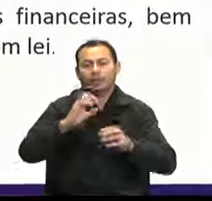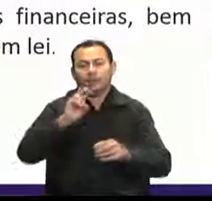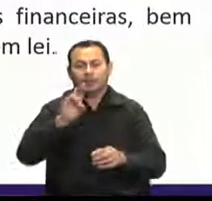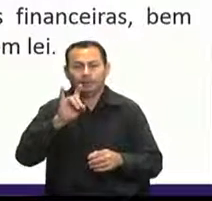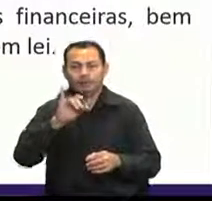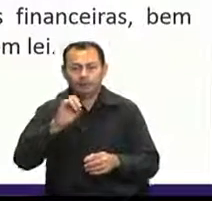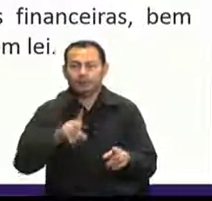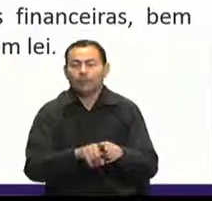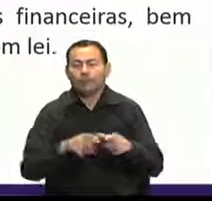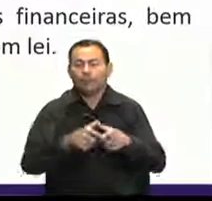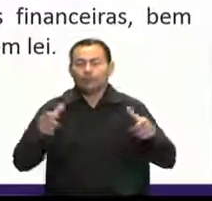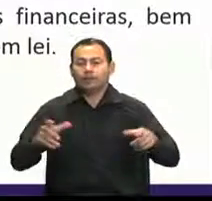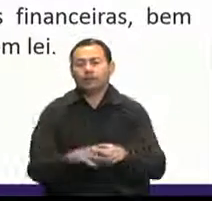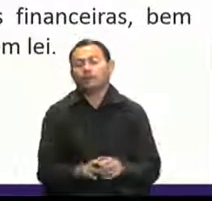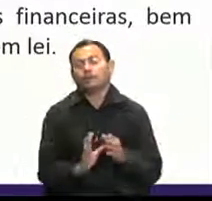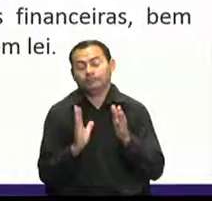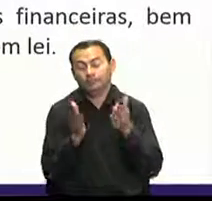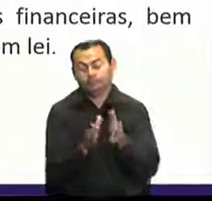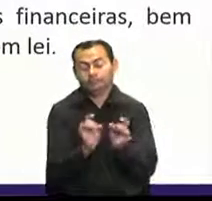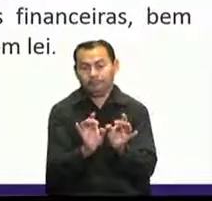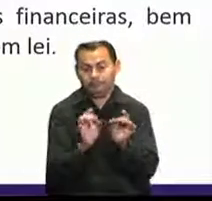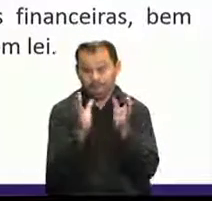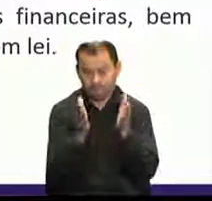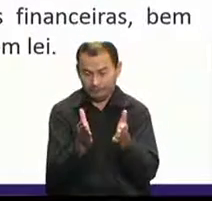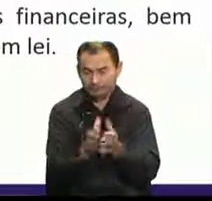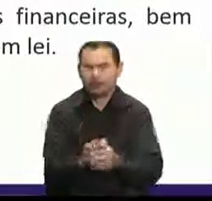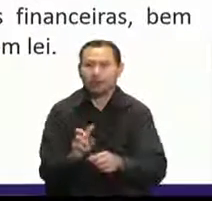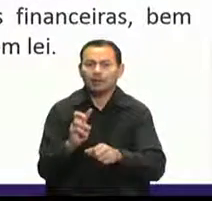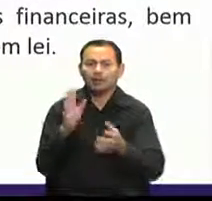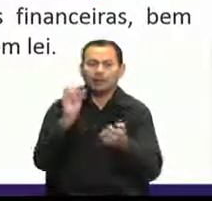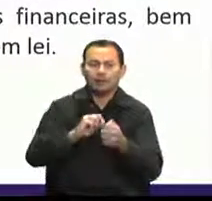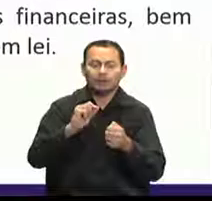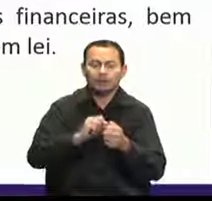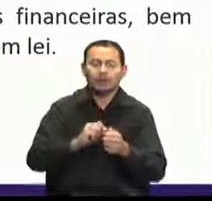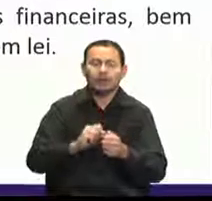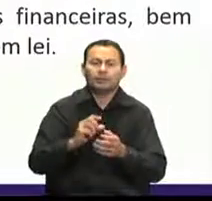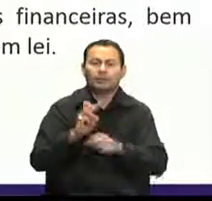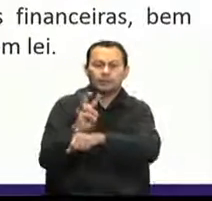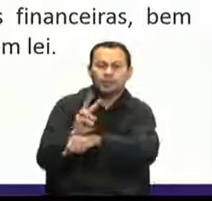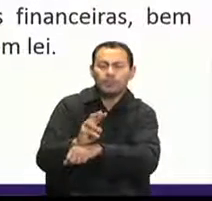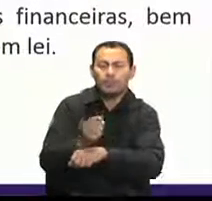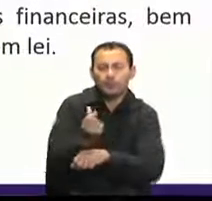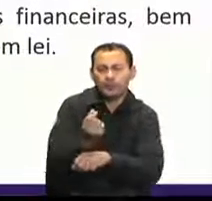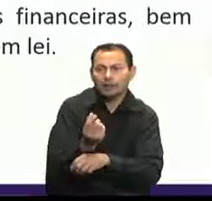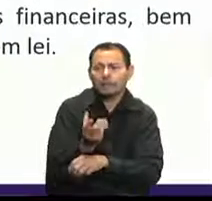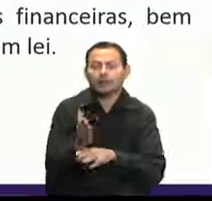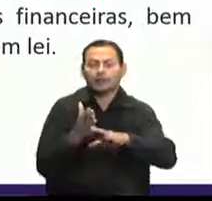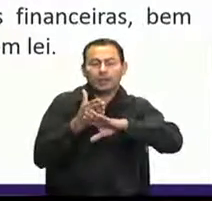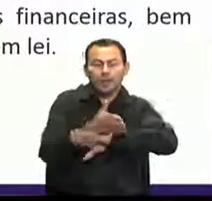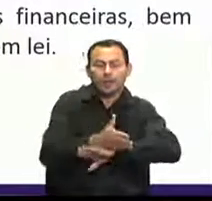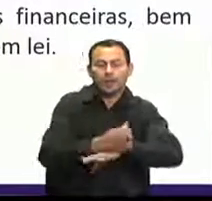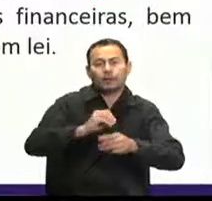ou restritiva efetuar o controle de capitais estrangeiros e de entrada e saída de moeda estrangeira do país